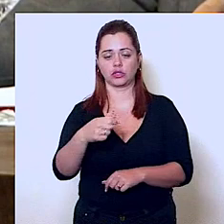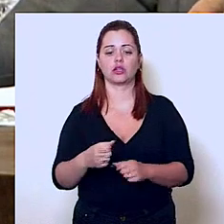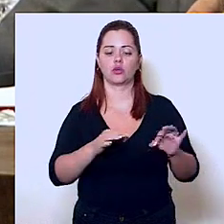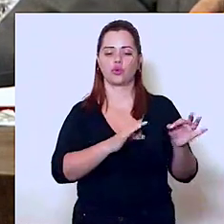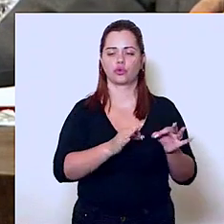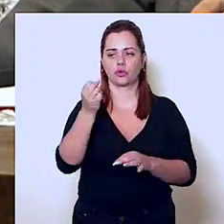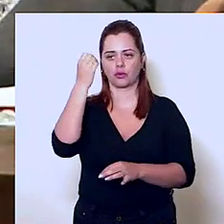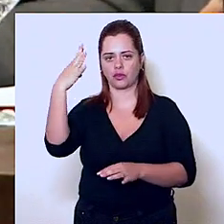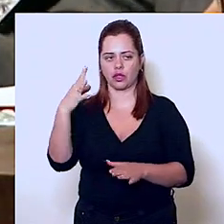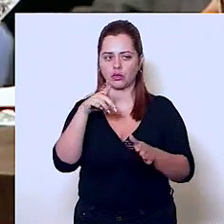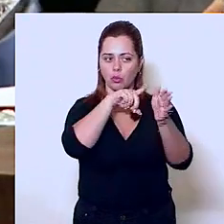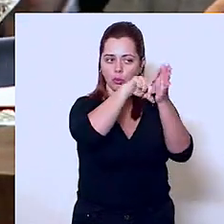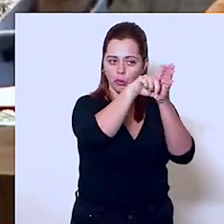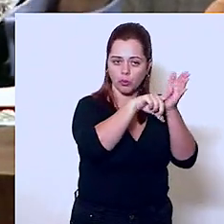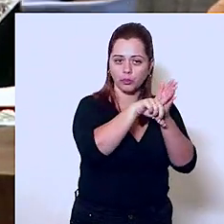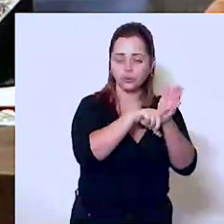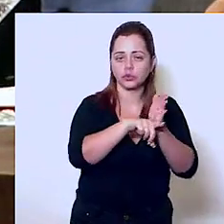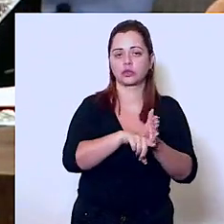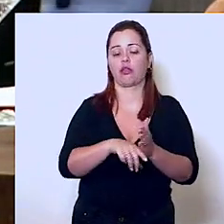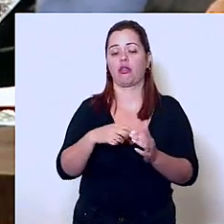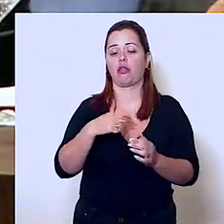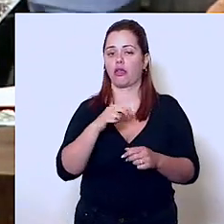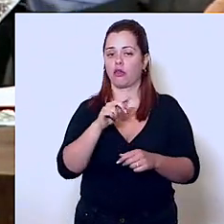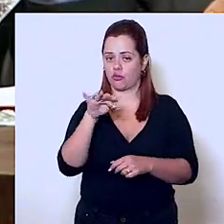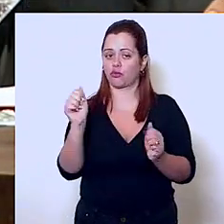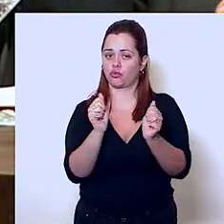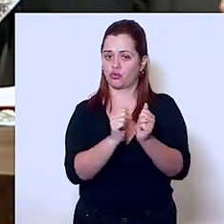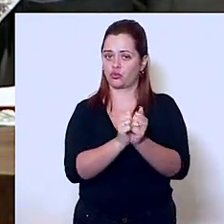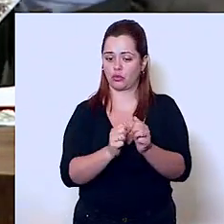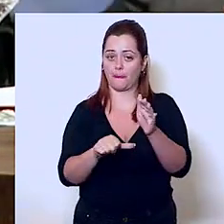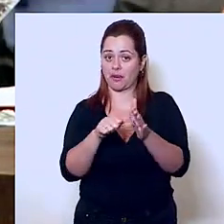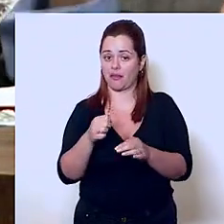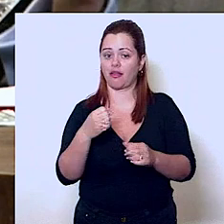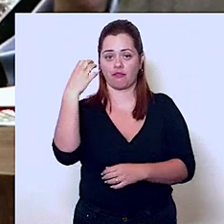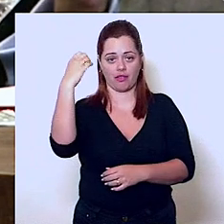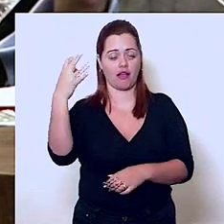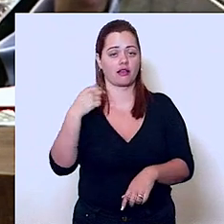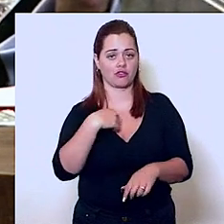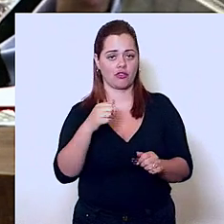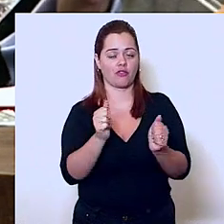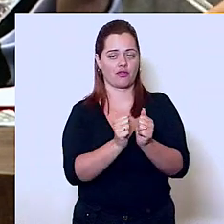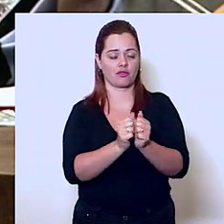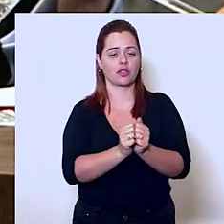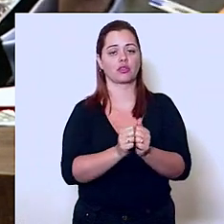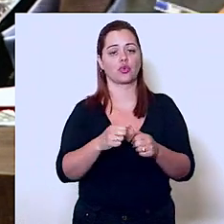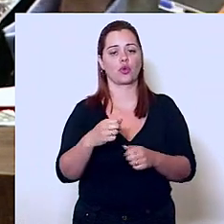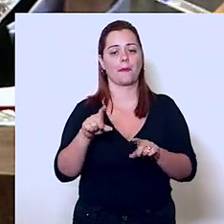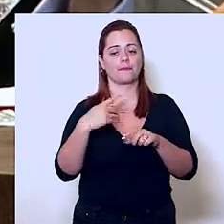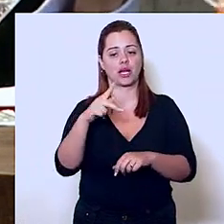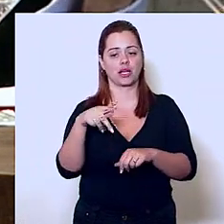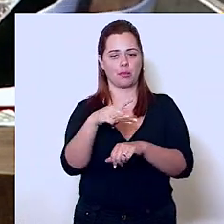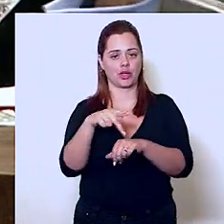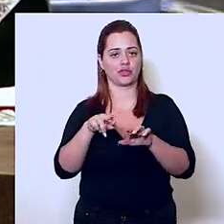Iraque. Eu participei dessa viagem, foi a primeira viagem que eu fiz ao exterior. Começou um pouco